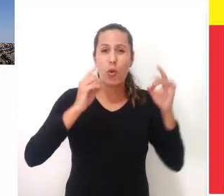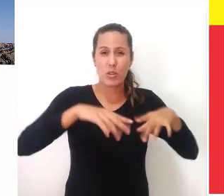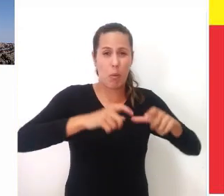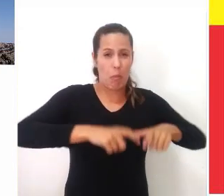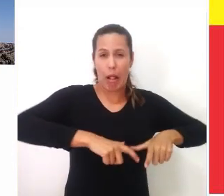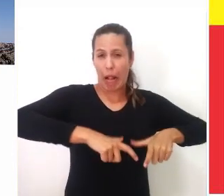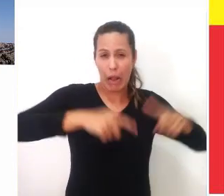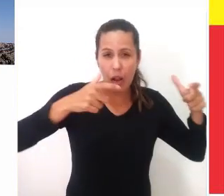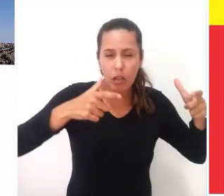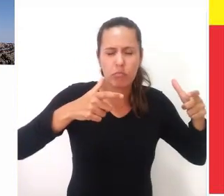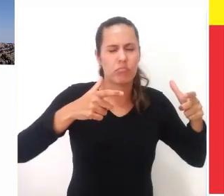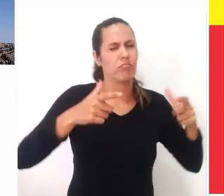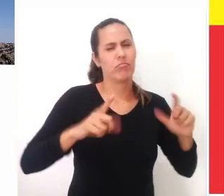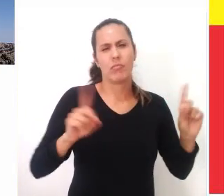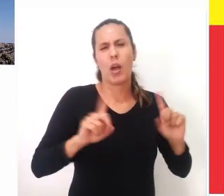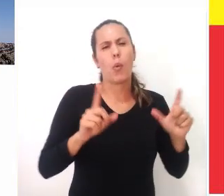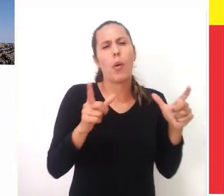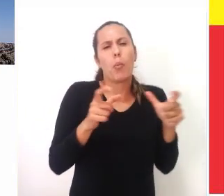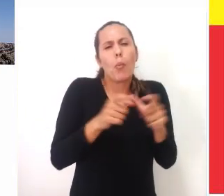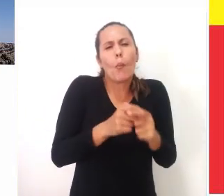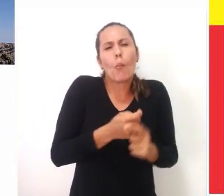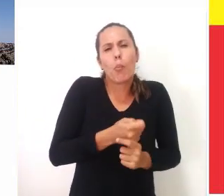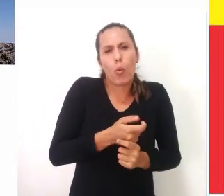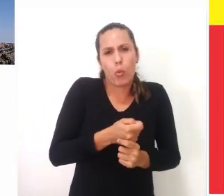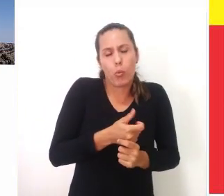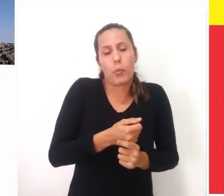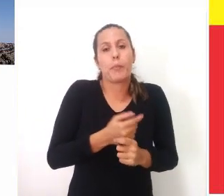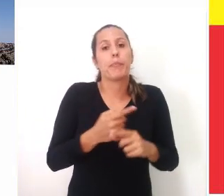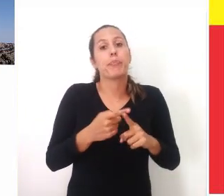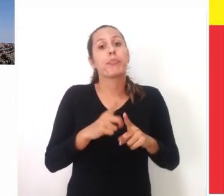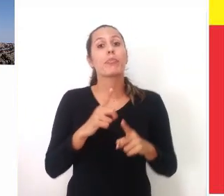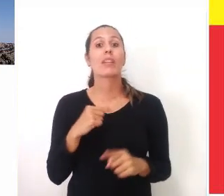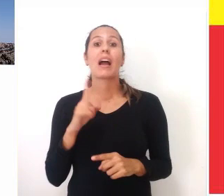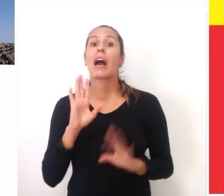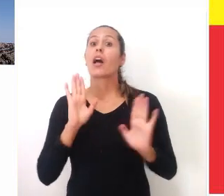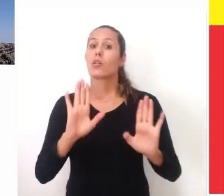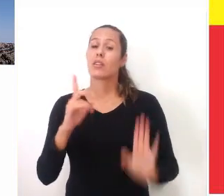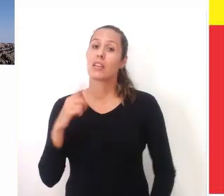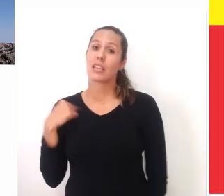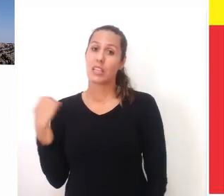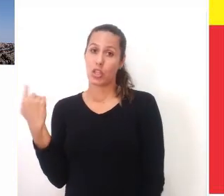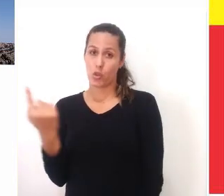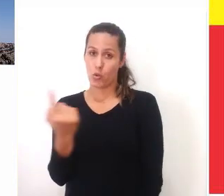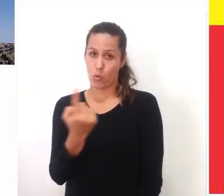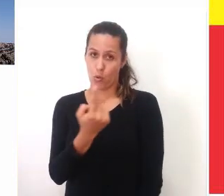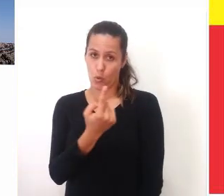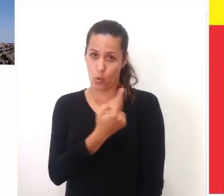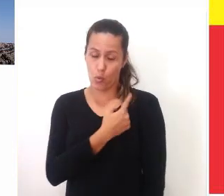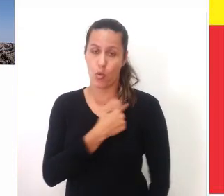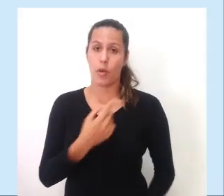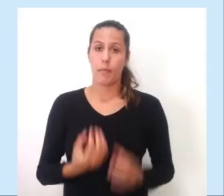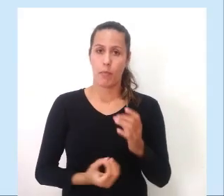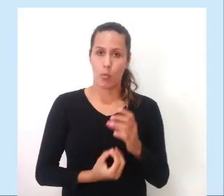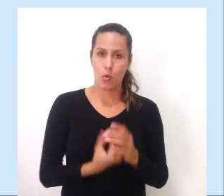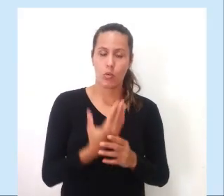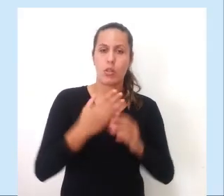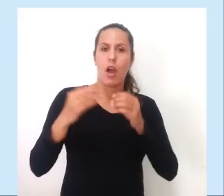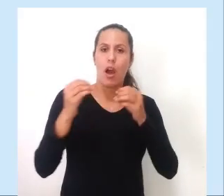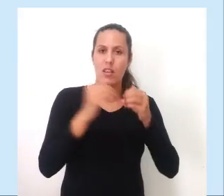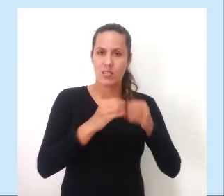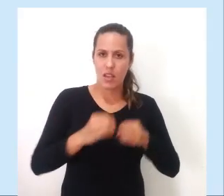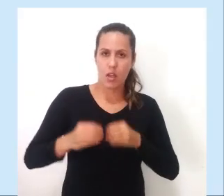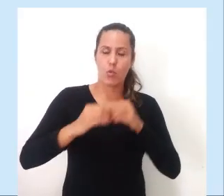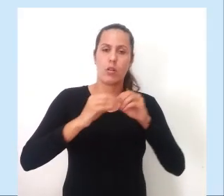não possui um grande índice de poluição, a não ser que nós,